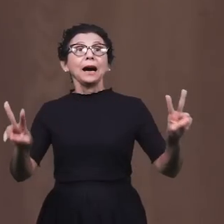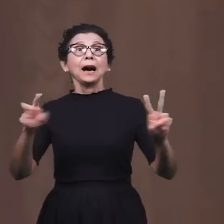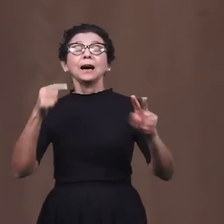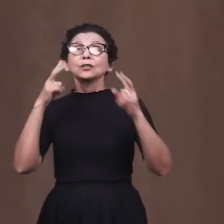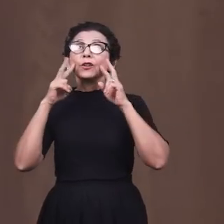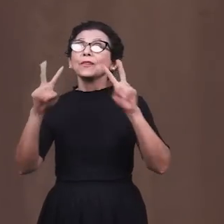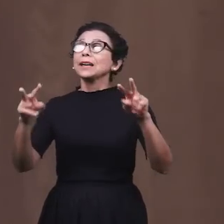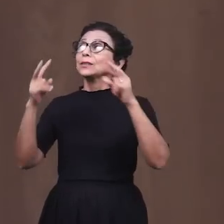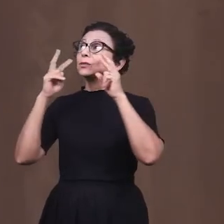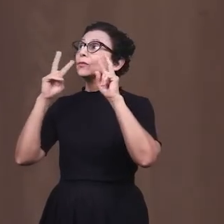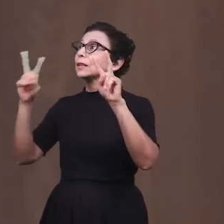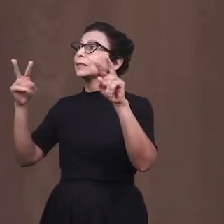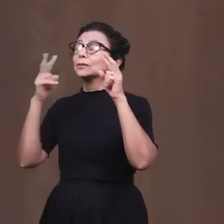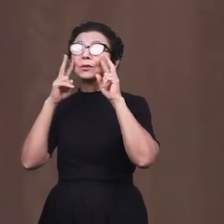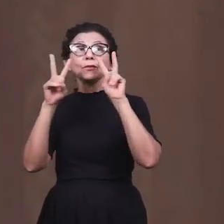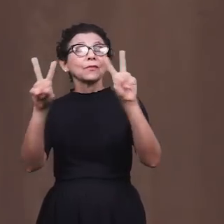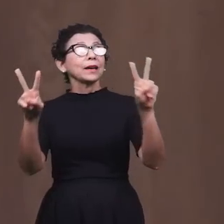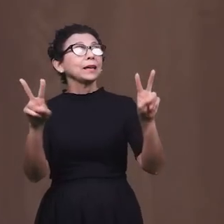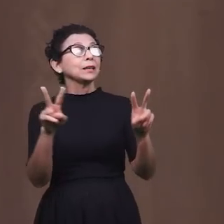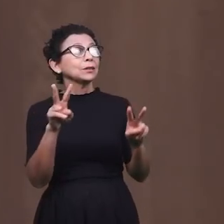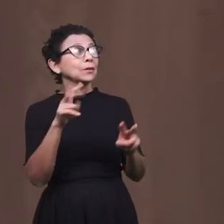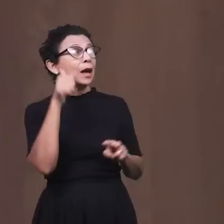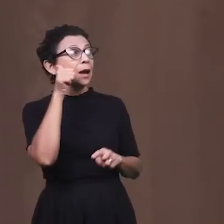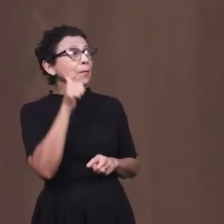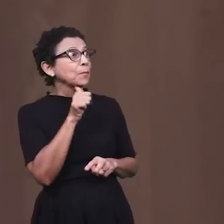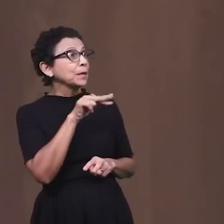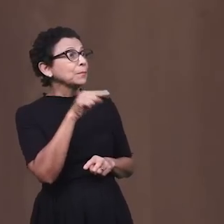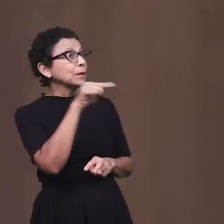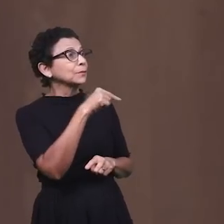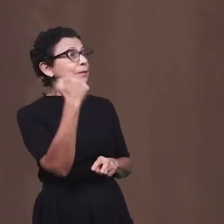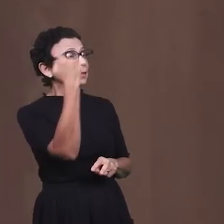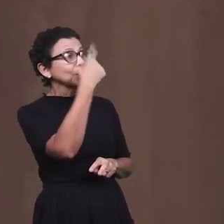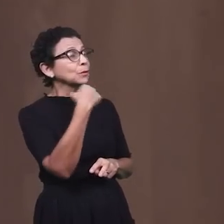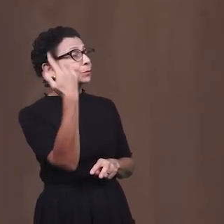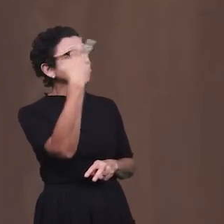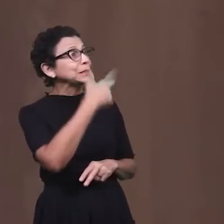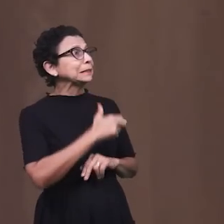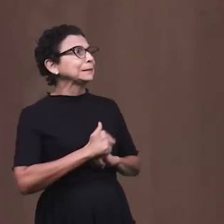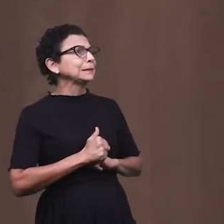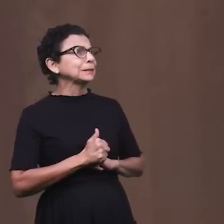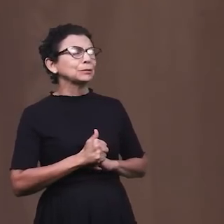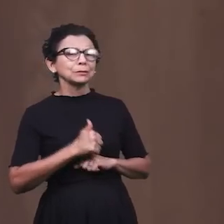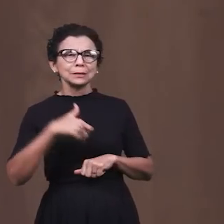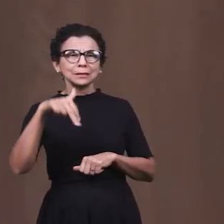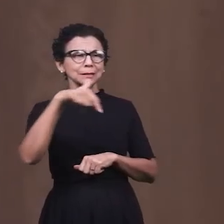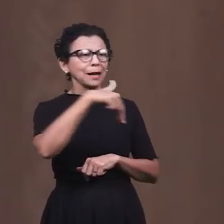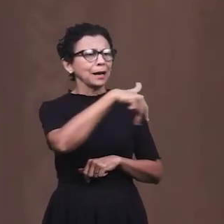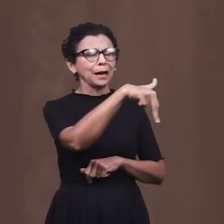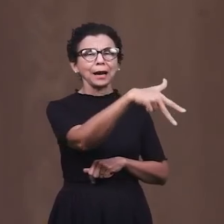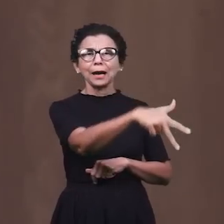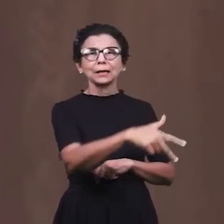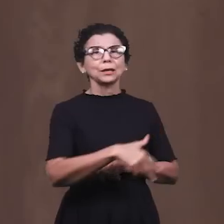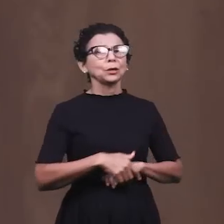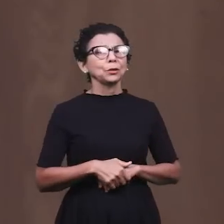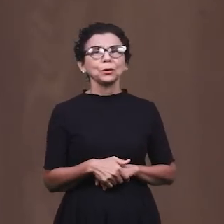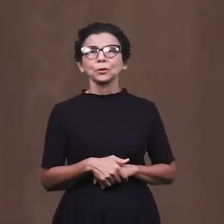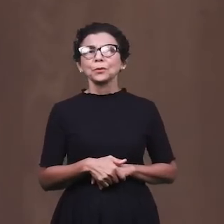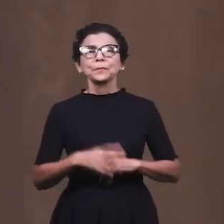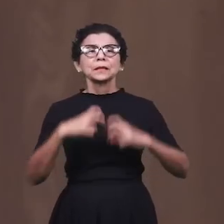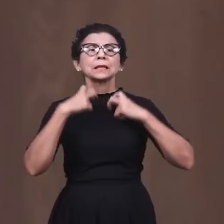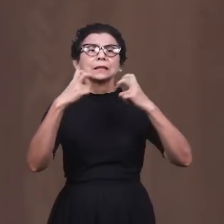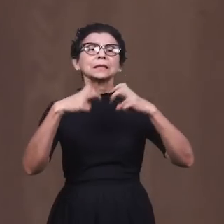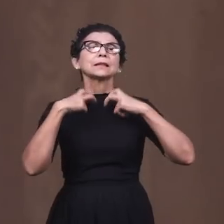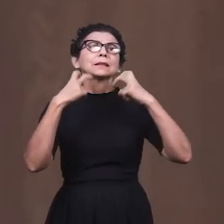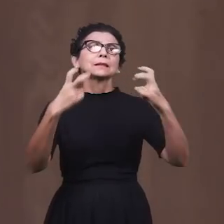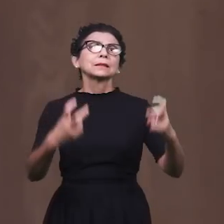diáconos e saiu pela rua. Aí a oração teve que terminar, né? Aí saiu pela rua, dizendo para todo mundo que estava vendo, entrei na